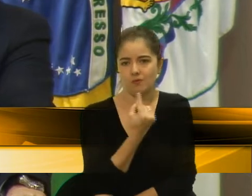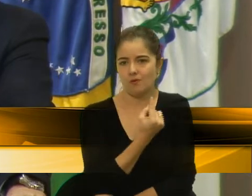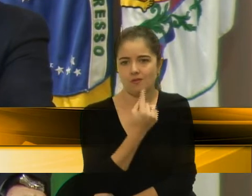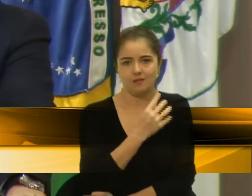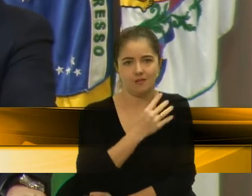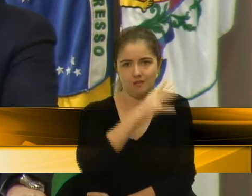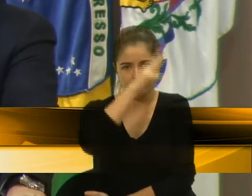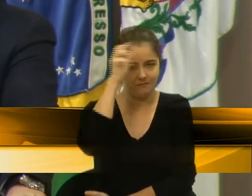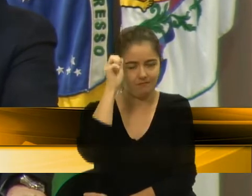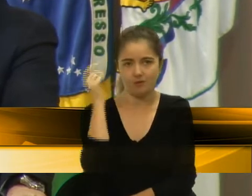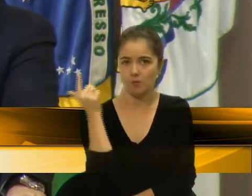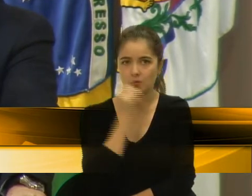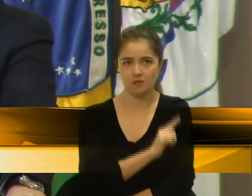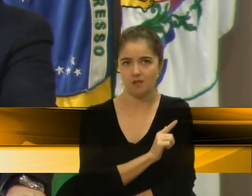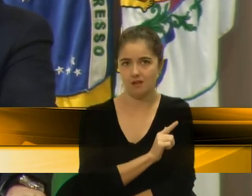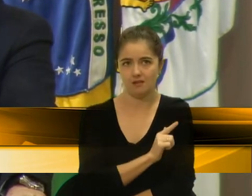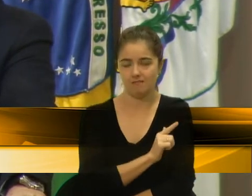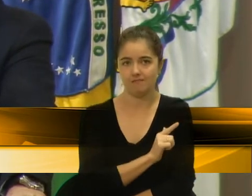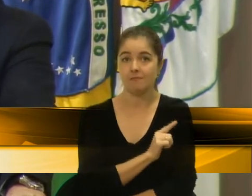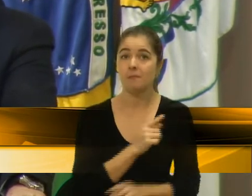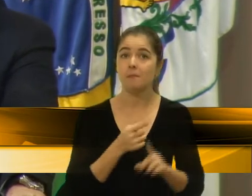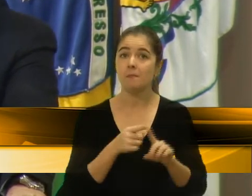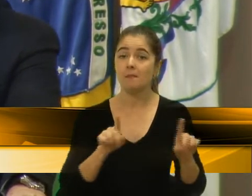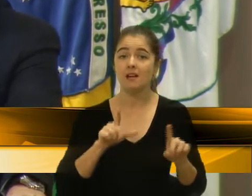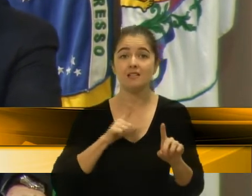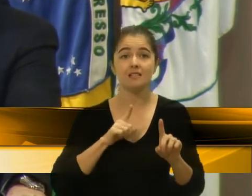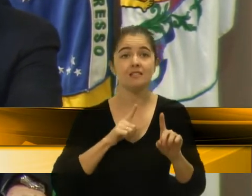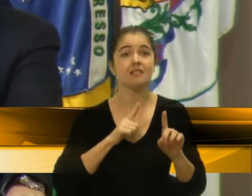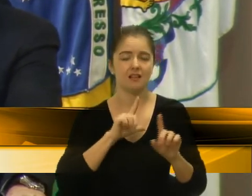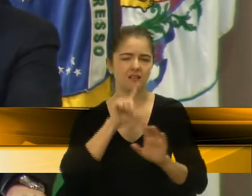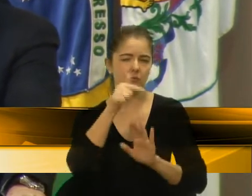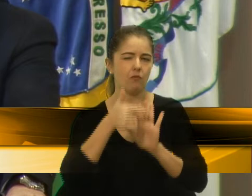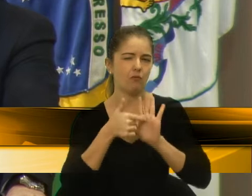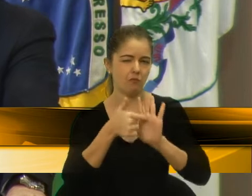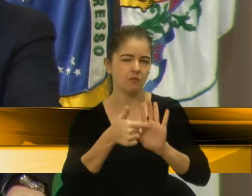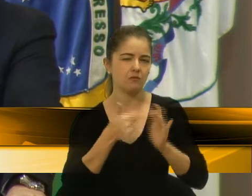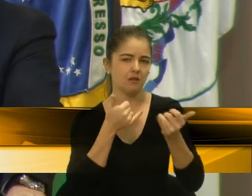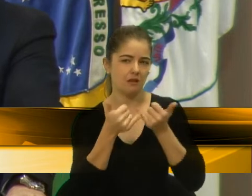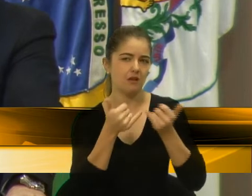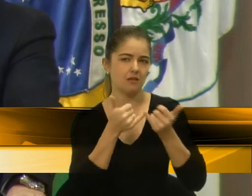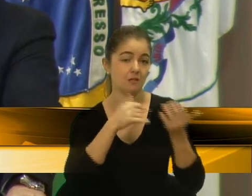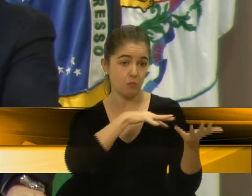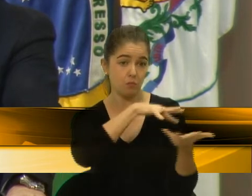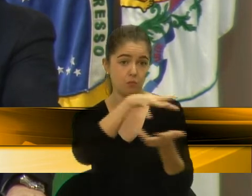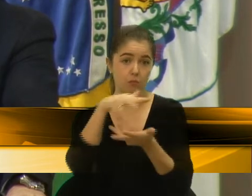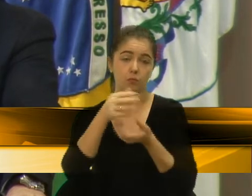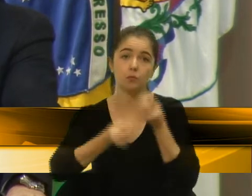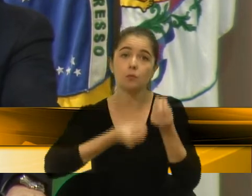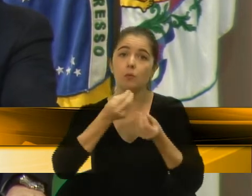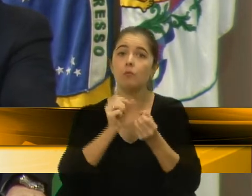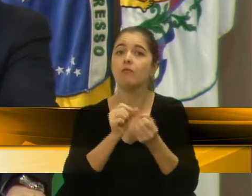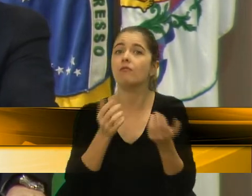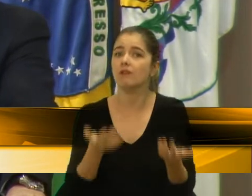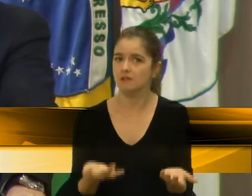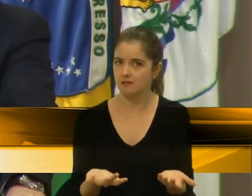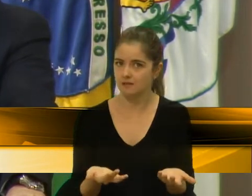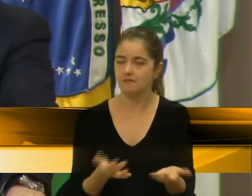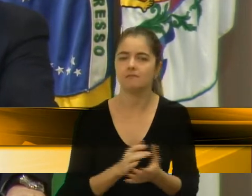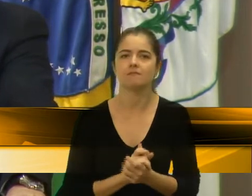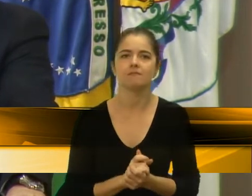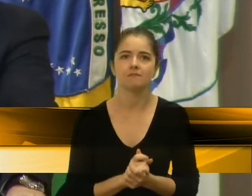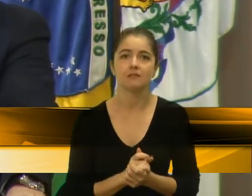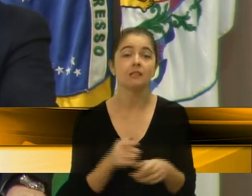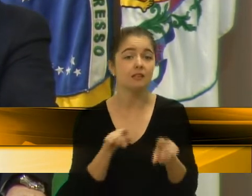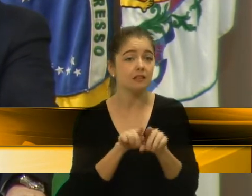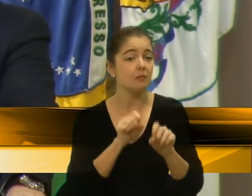cai de maduro aí. A gente tem exemplos no mundo inteiro, depois eu vou passar alguns outros exemplos, de como funciona e da realidade que